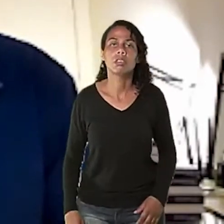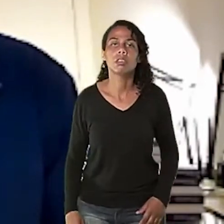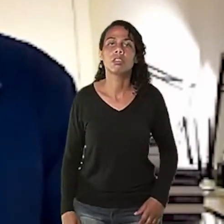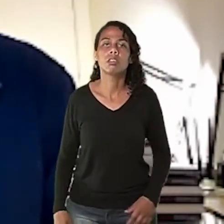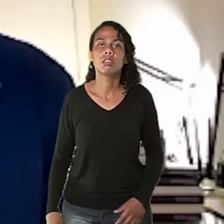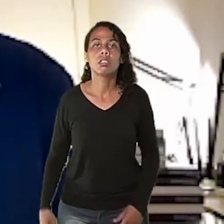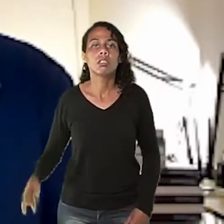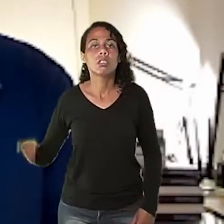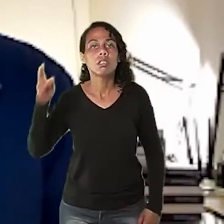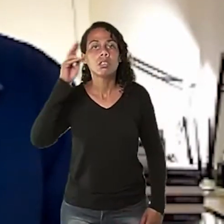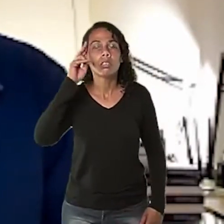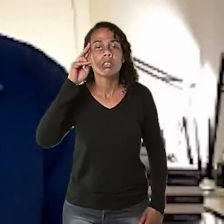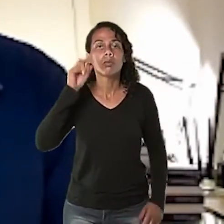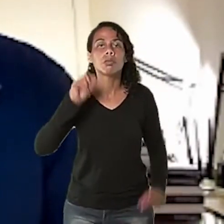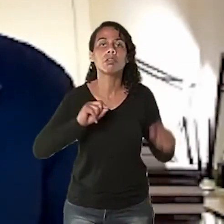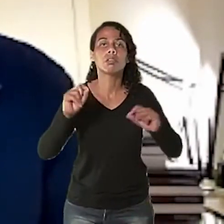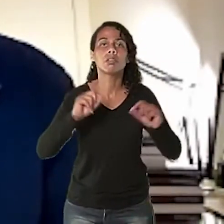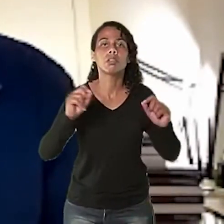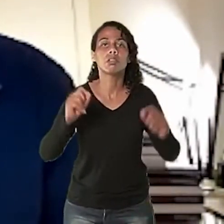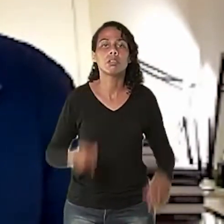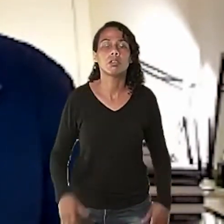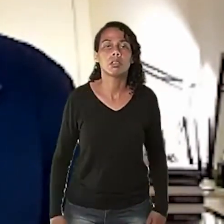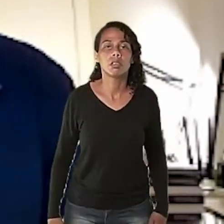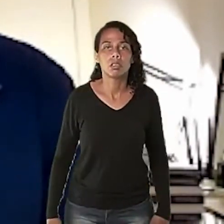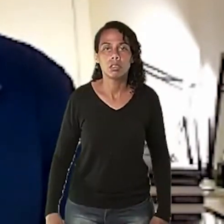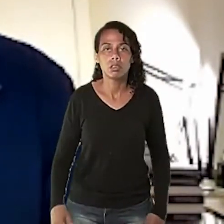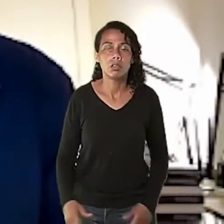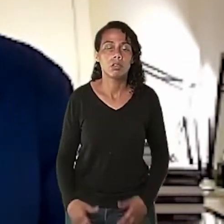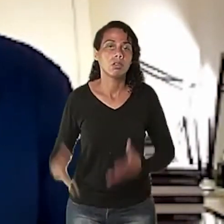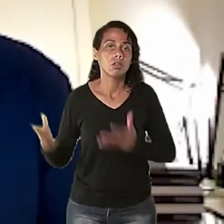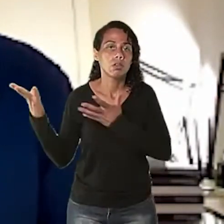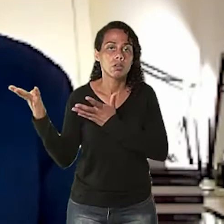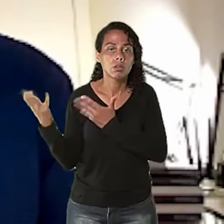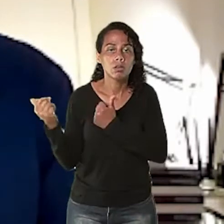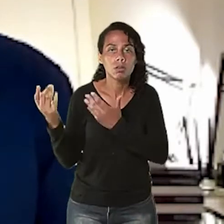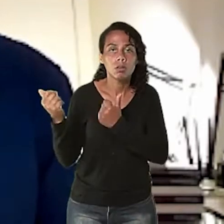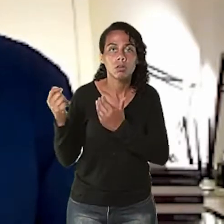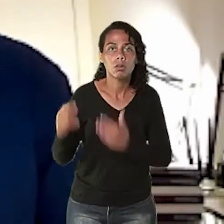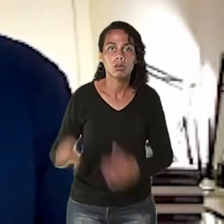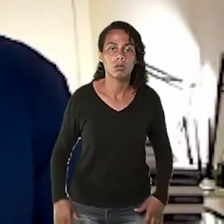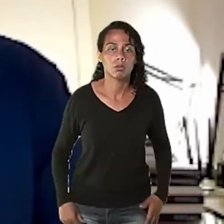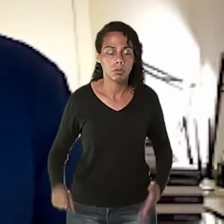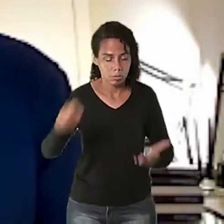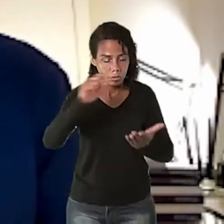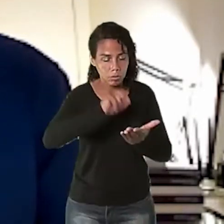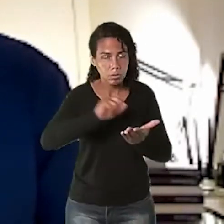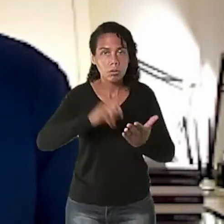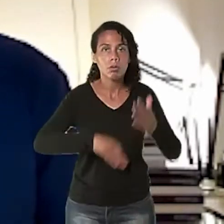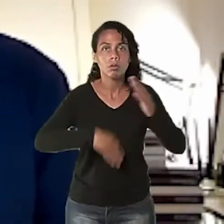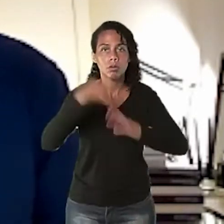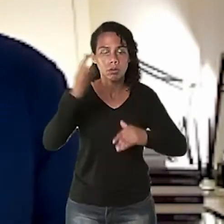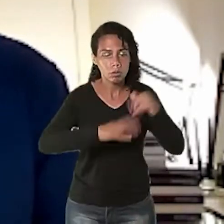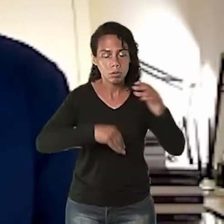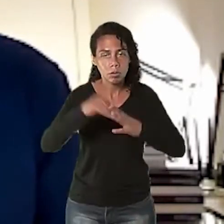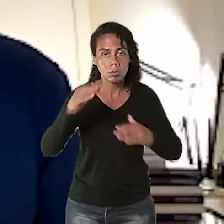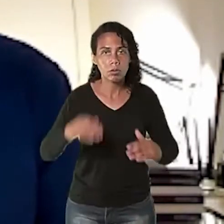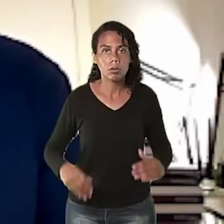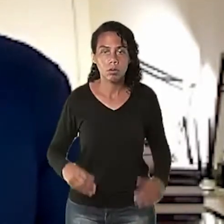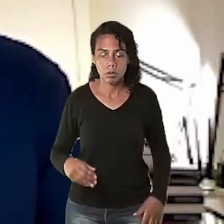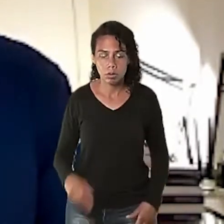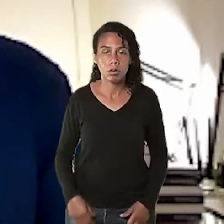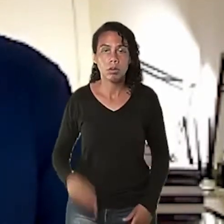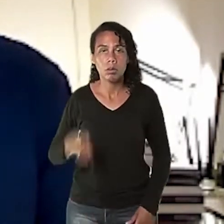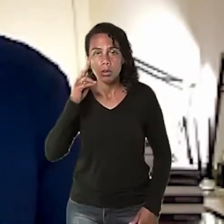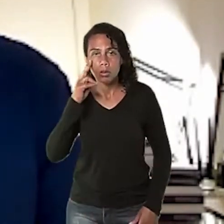por uma miríade de detratores, assim, todos muito mordazes, loquazes, e odiando